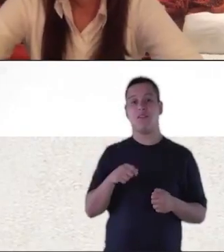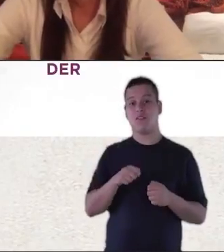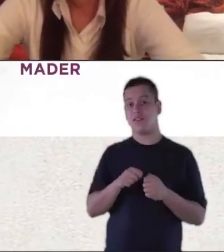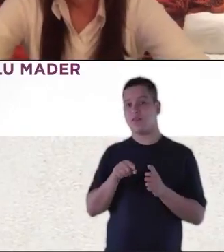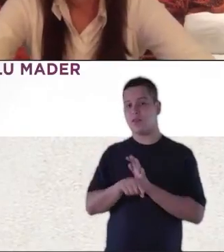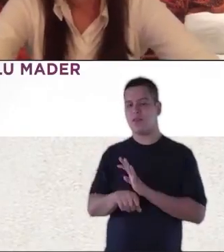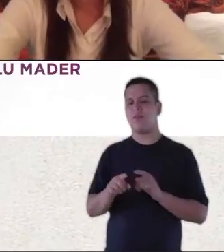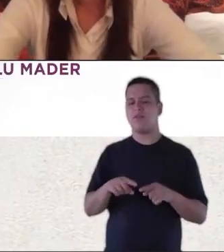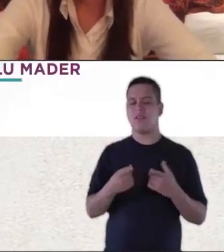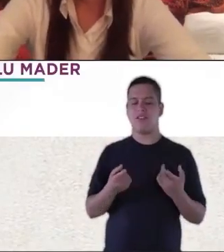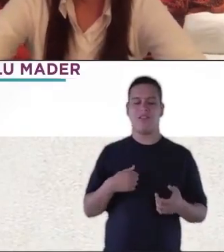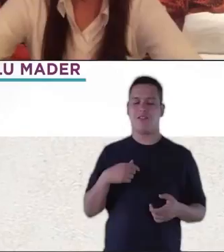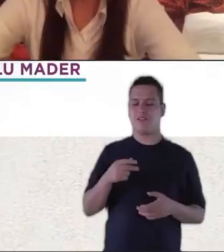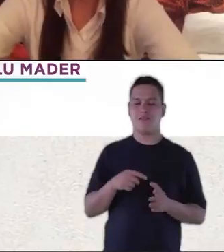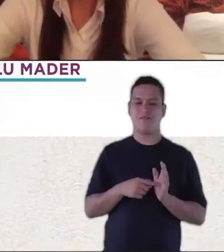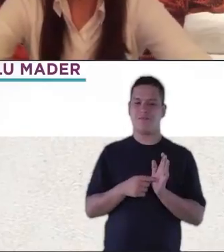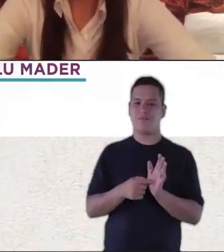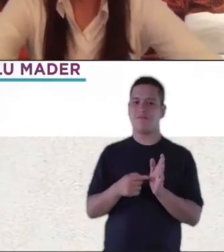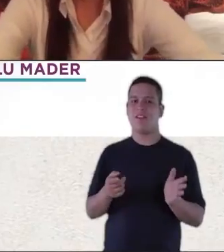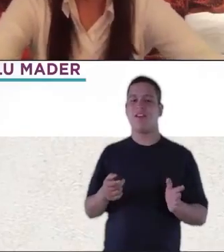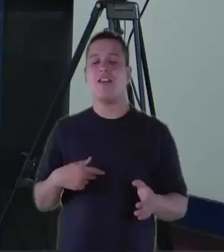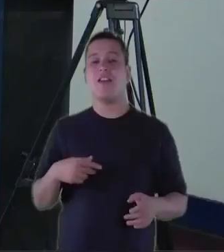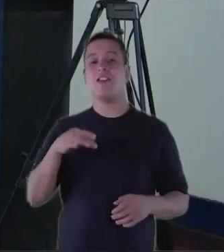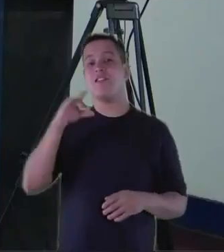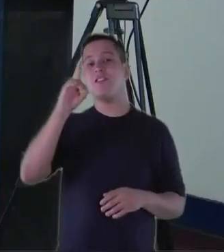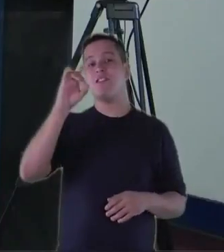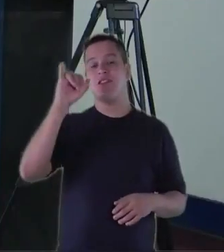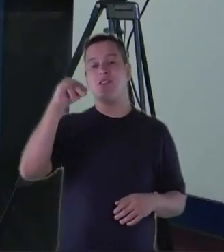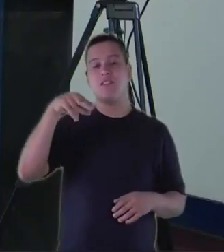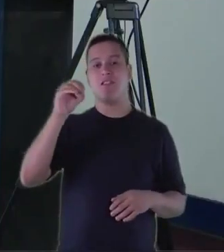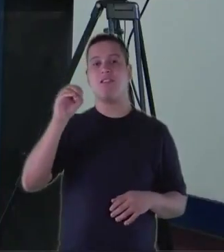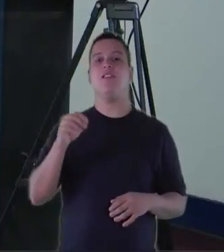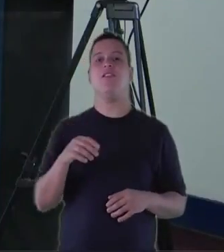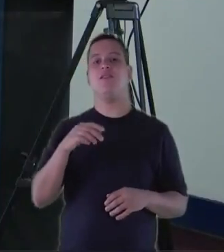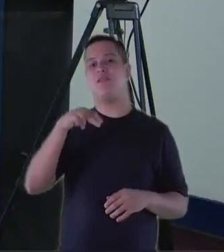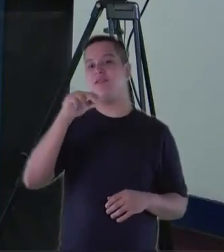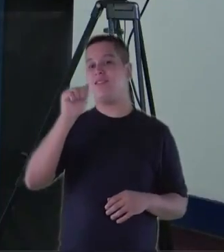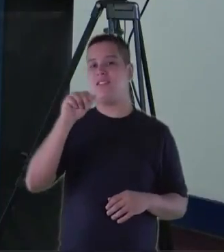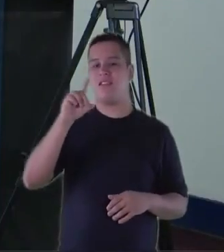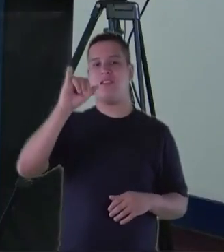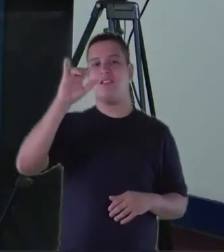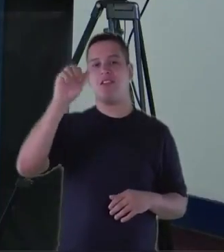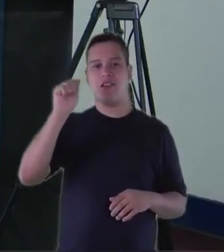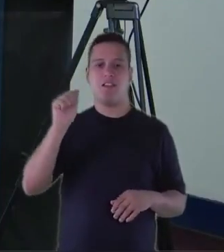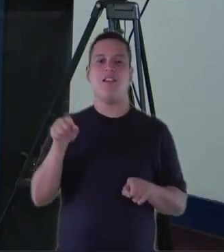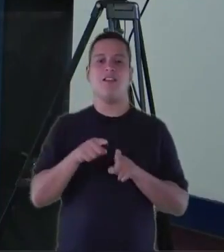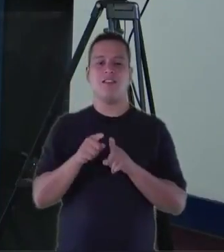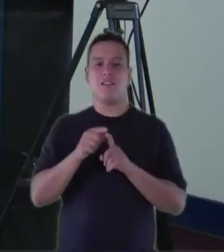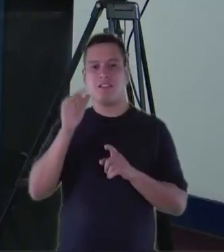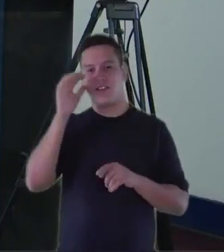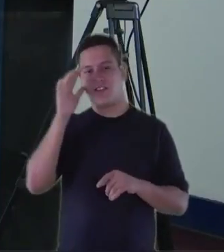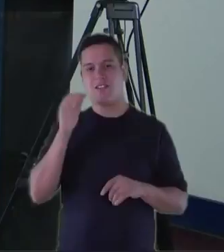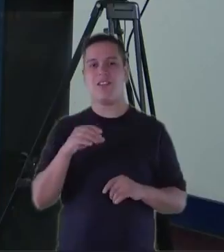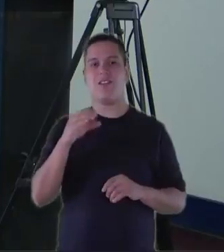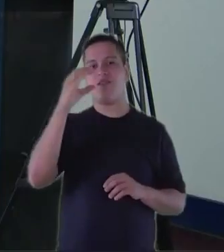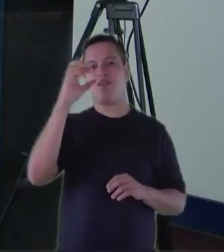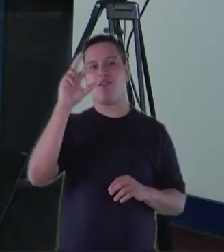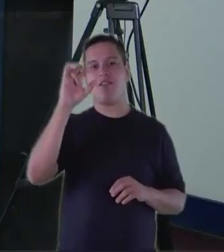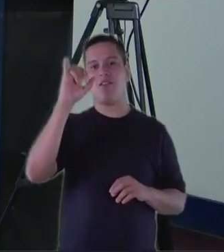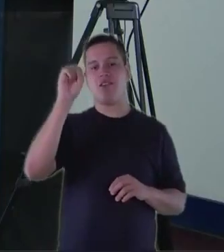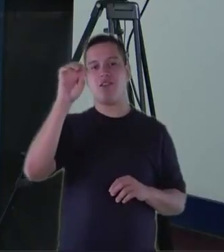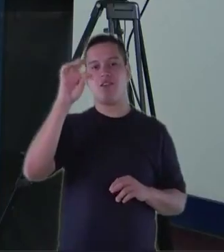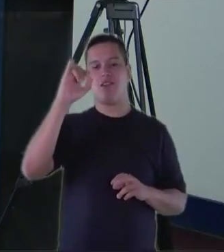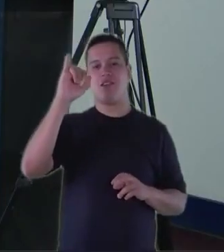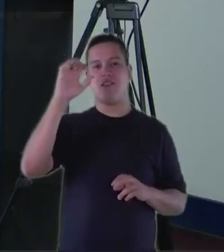Leandro Oliveira, Dino Sávio, Zé Ronaldo, querido. Nádia Batela do Cristiano Saldanha, da Vale, muito